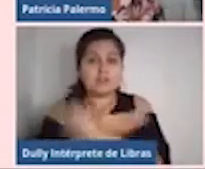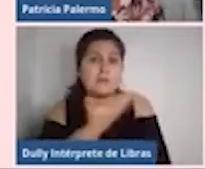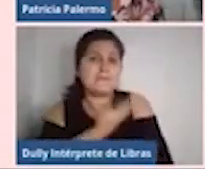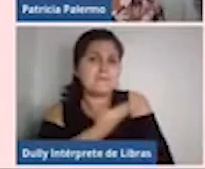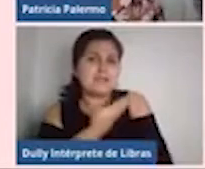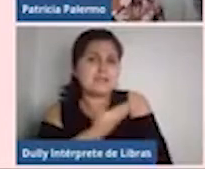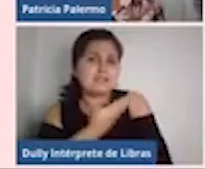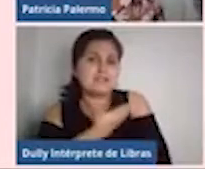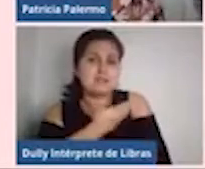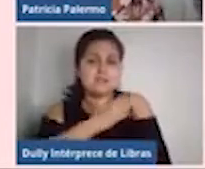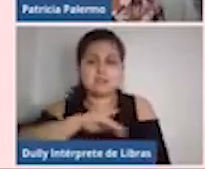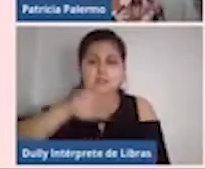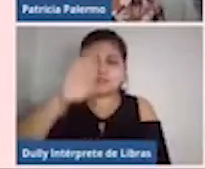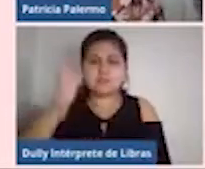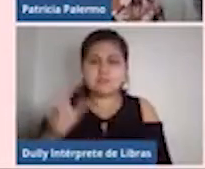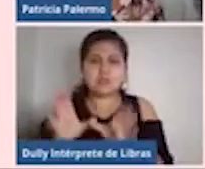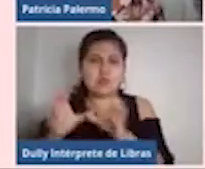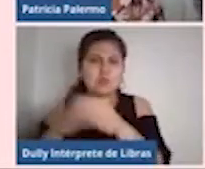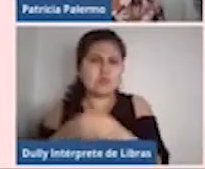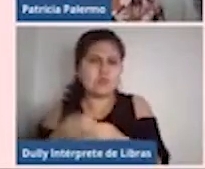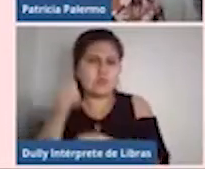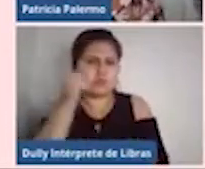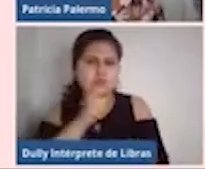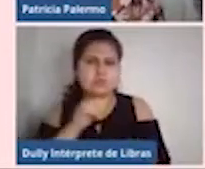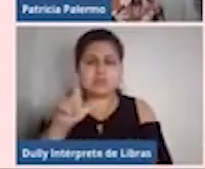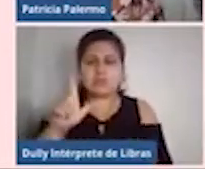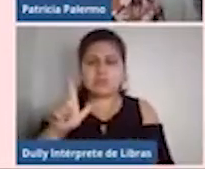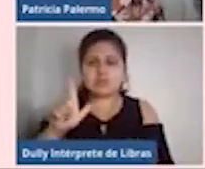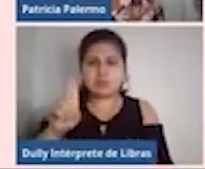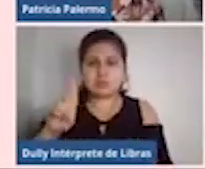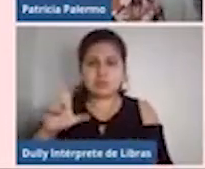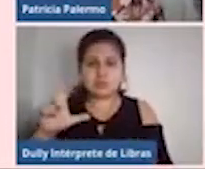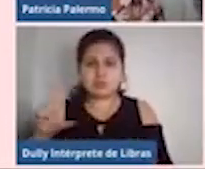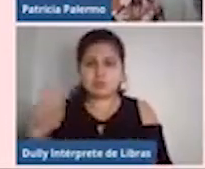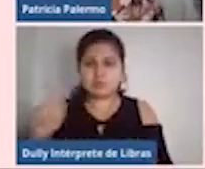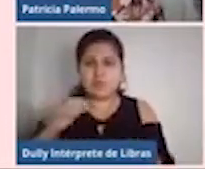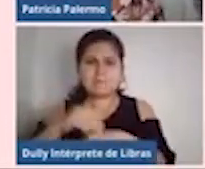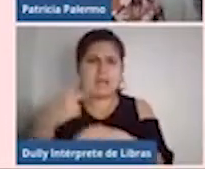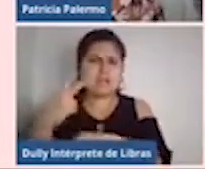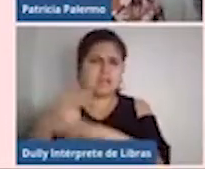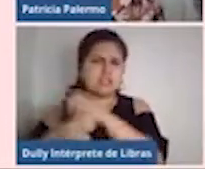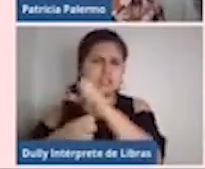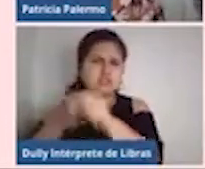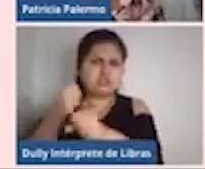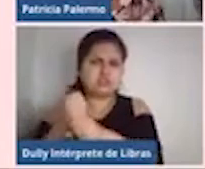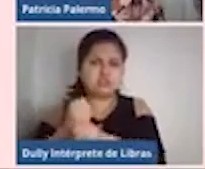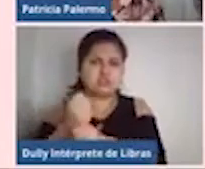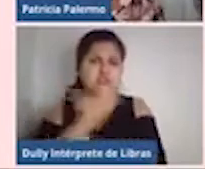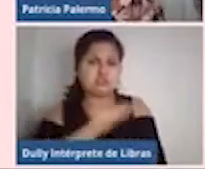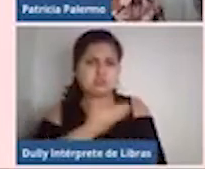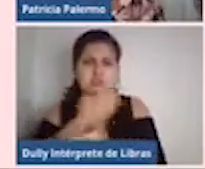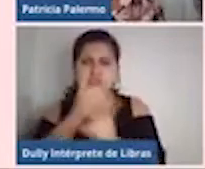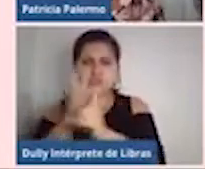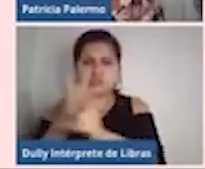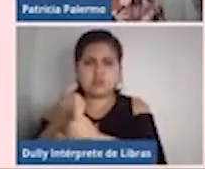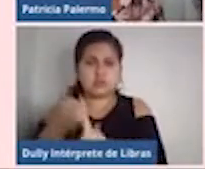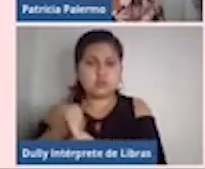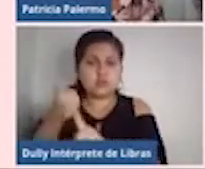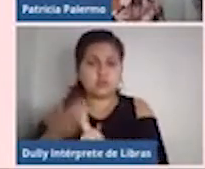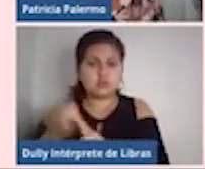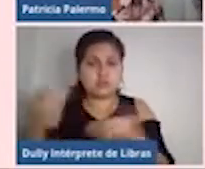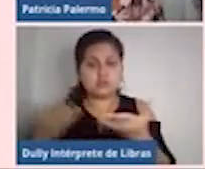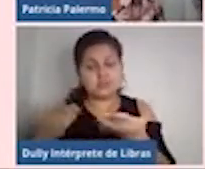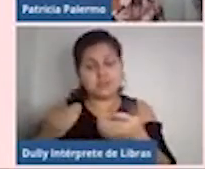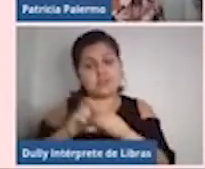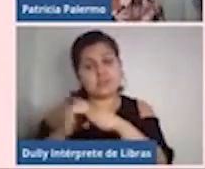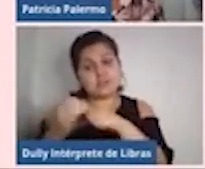para a Serra, que é o meu grupo de amigas, as Luluzinhas, que a gente é mais de 20 anos de amizade, a gente se encontra todo mês, agora com a